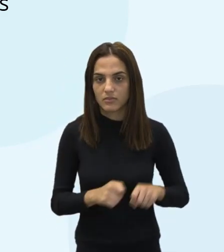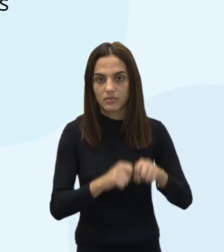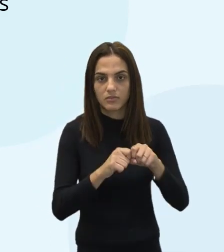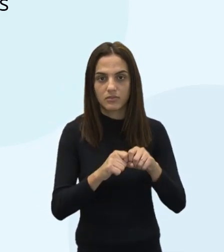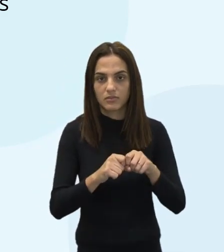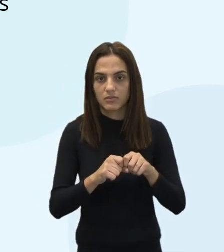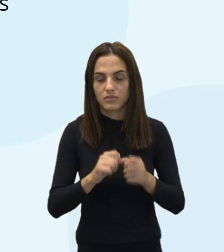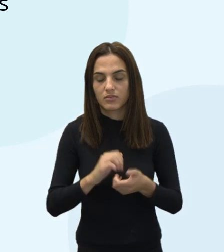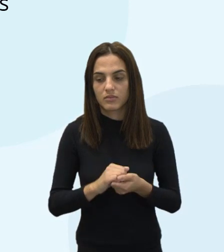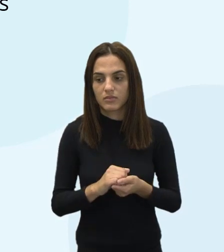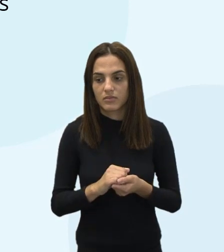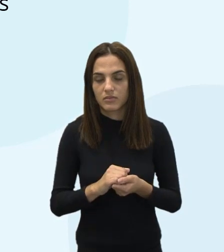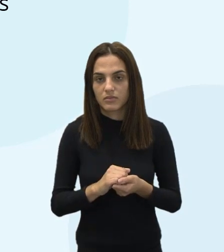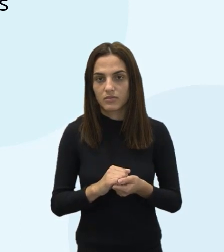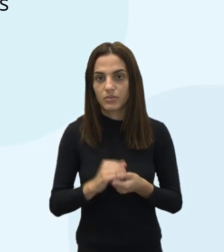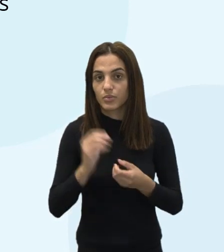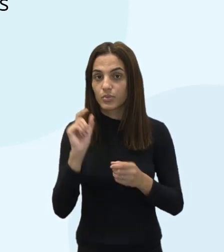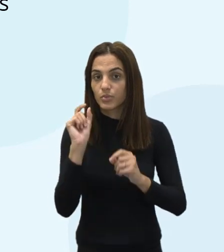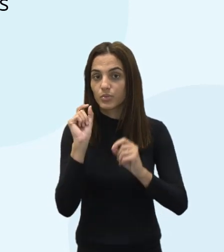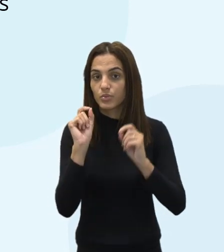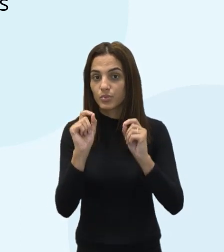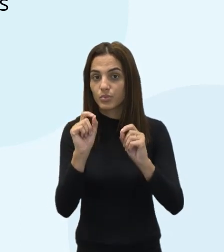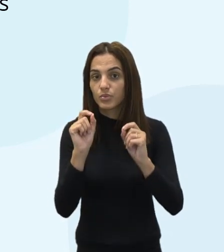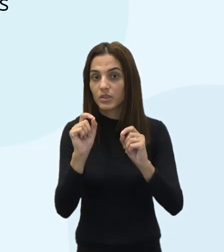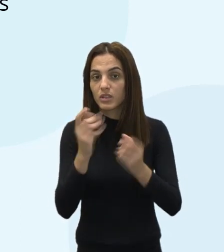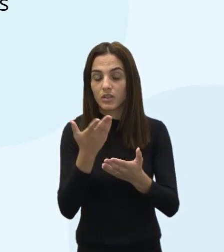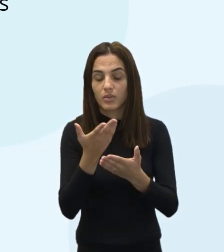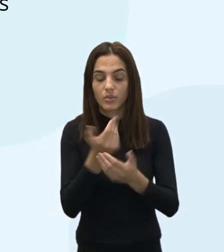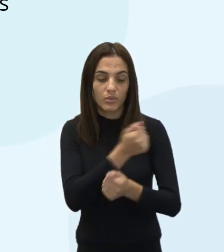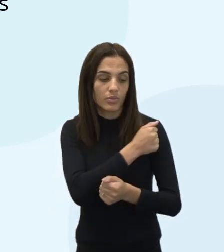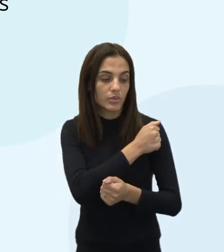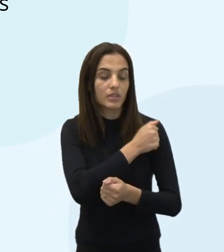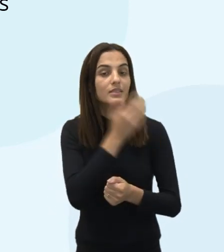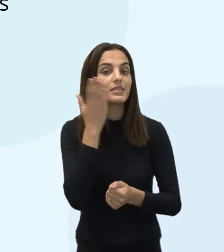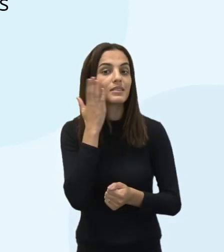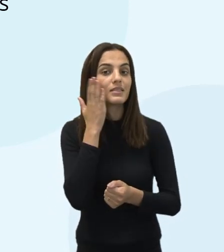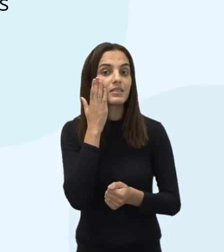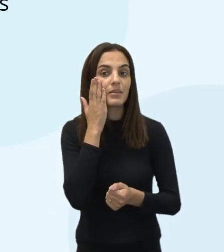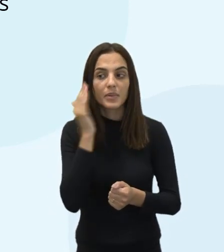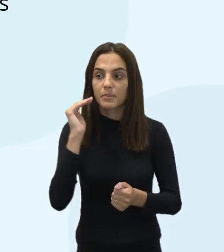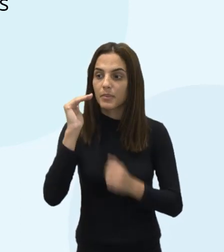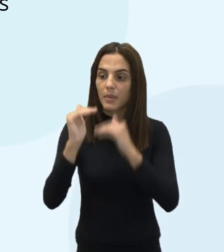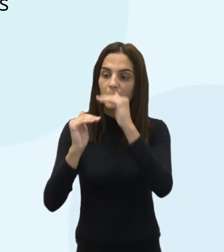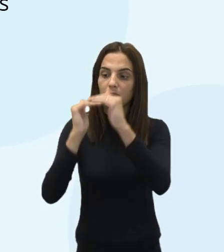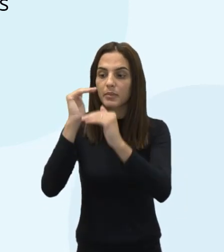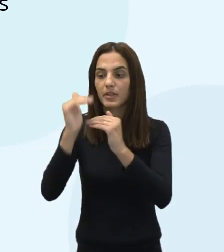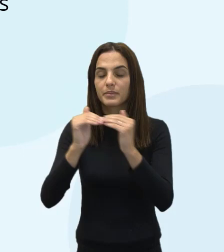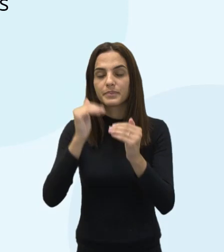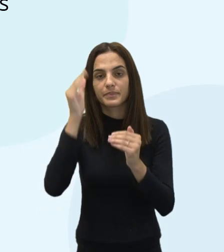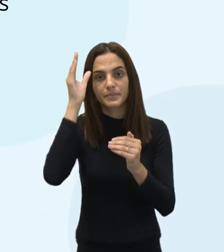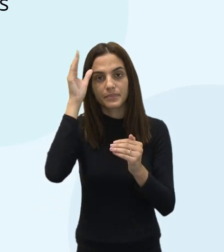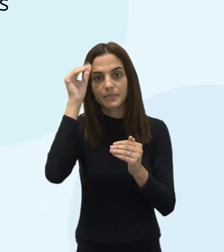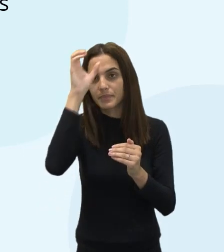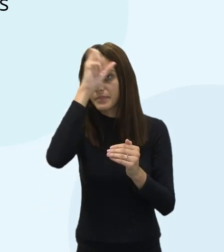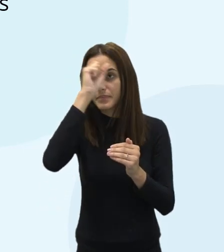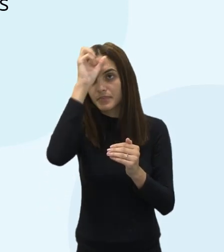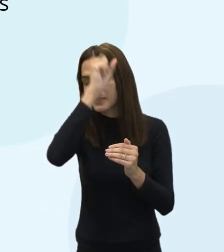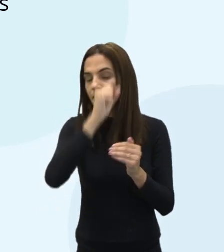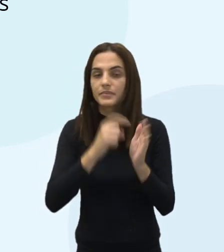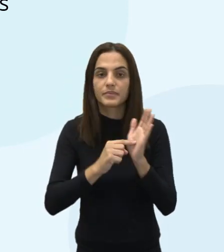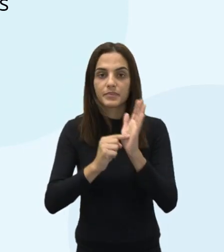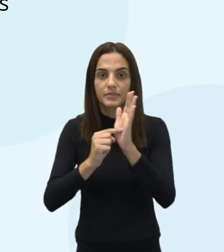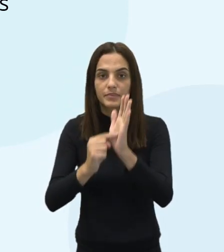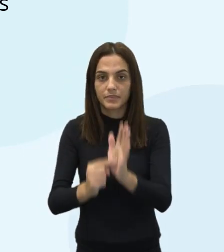prévio do que esses estudantes sabem para avançar nas aprendizagens, que é a tal da sondagem, estimular essa leitura e interpretação dos